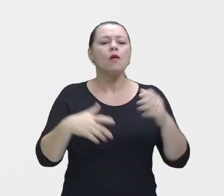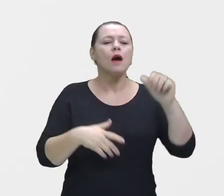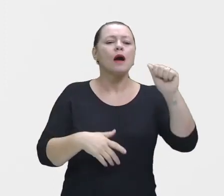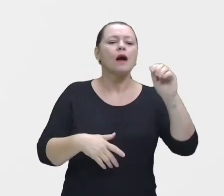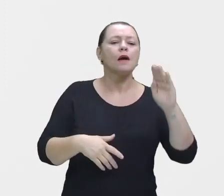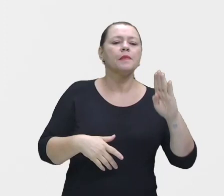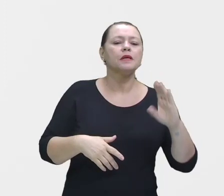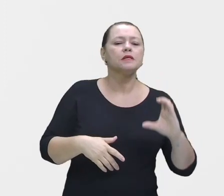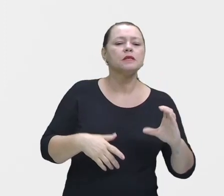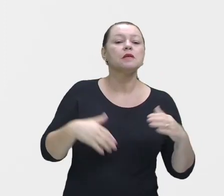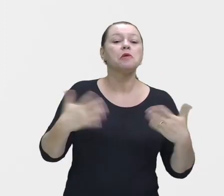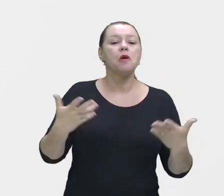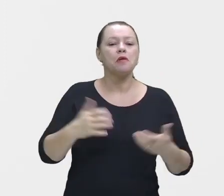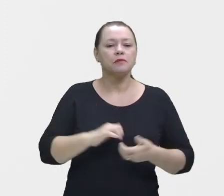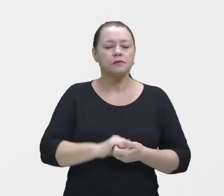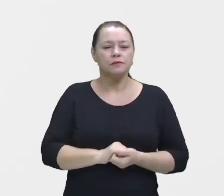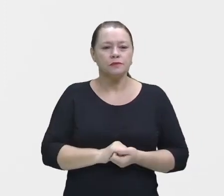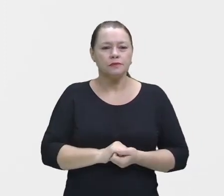Bruxa.